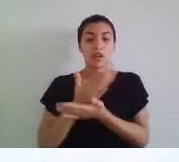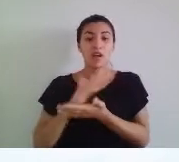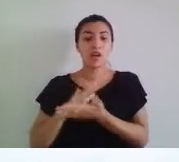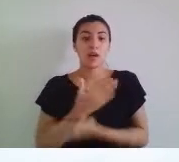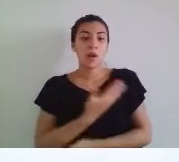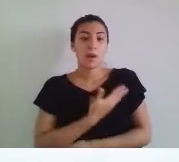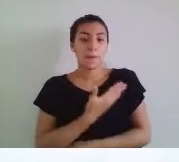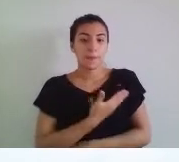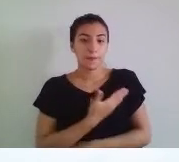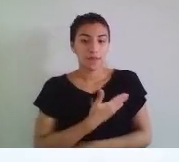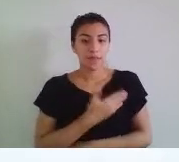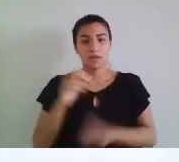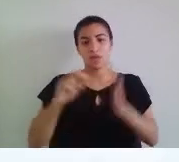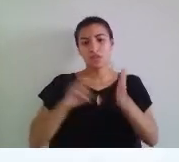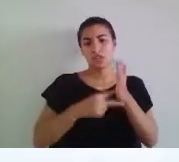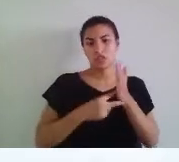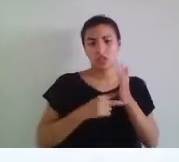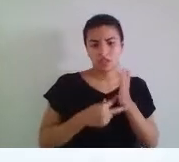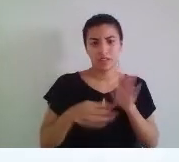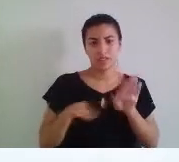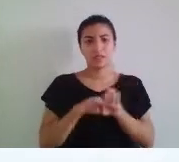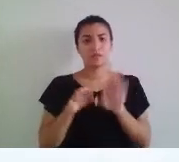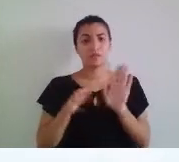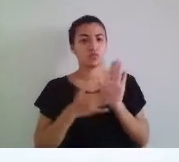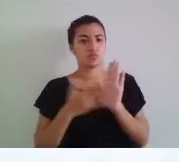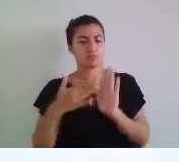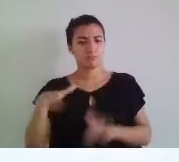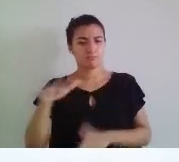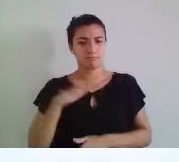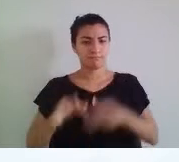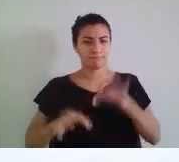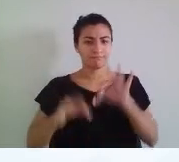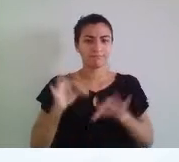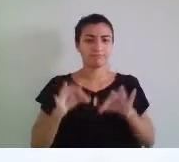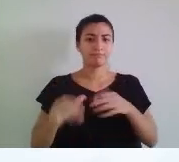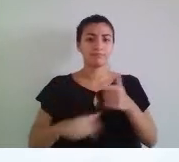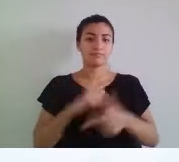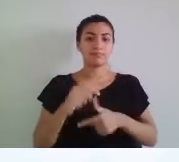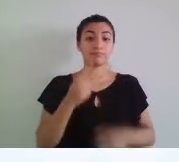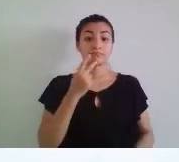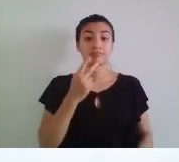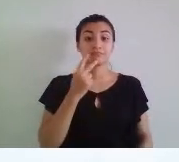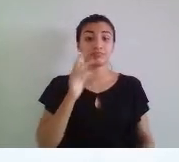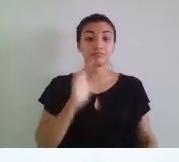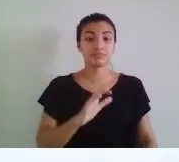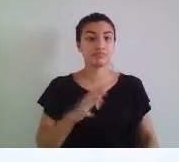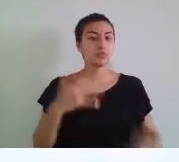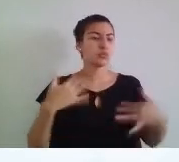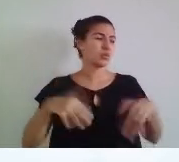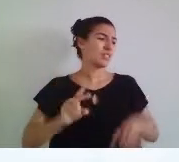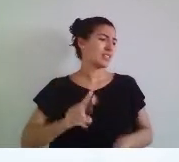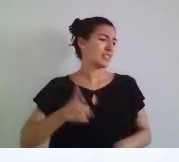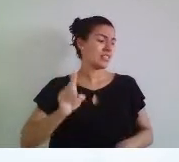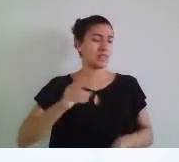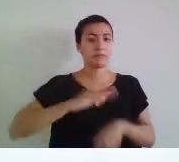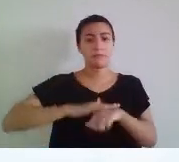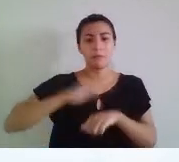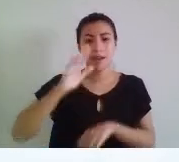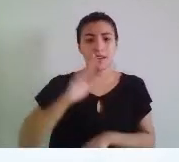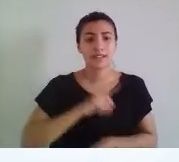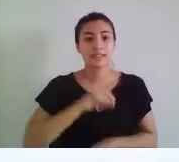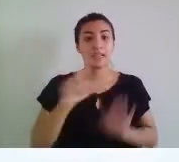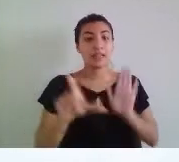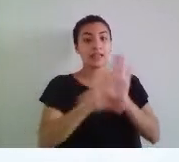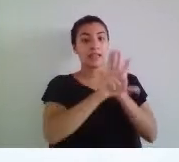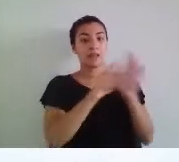né, aqui do sindicato e juristas também de fora, eles dizem assim, nossa, cada vez temos mais, a legislação